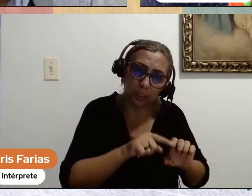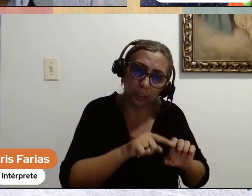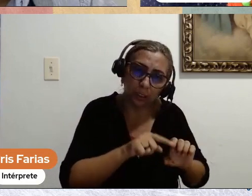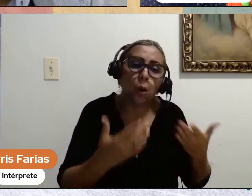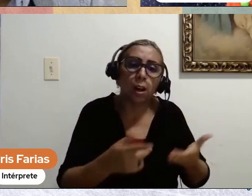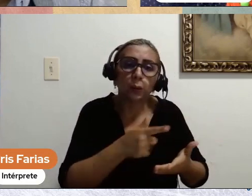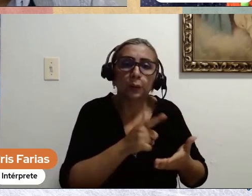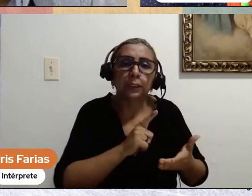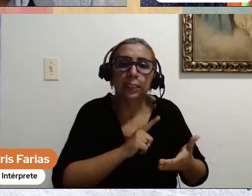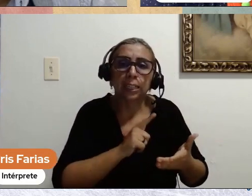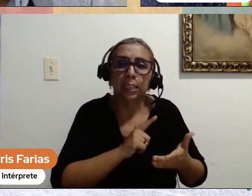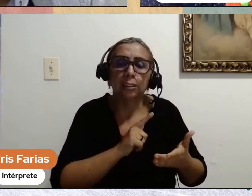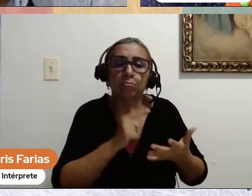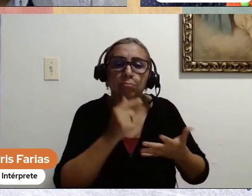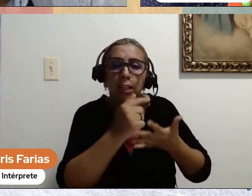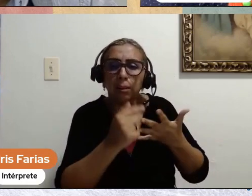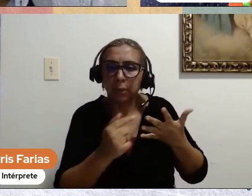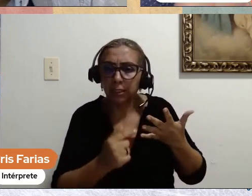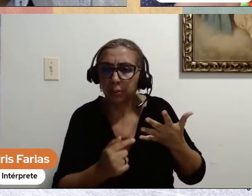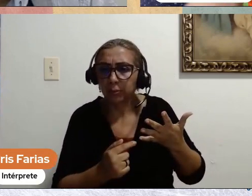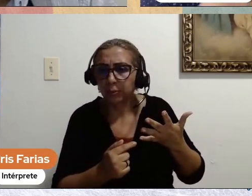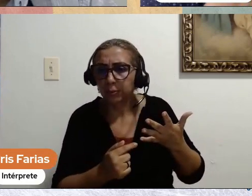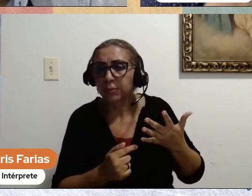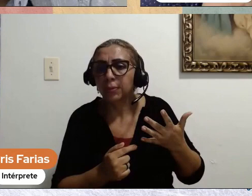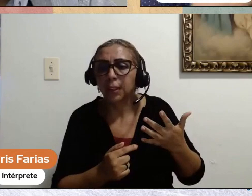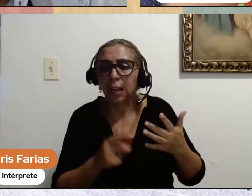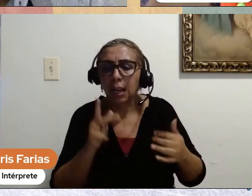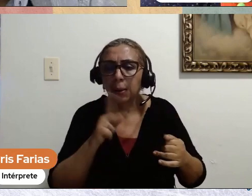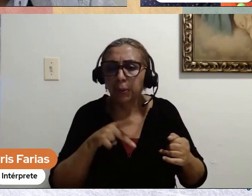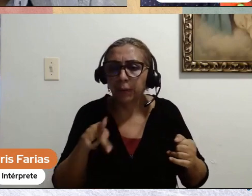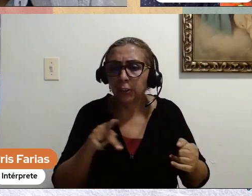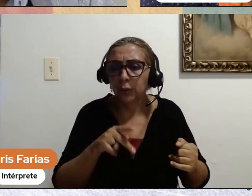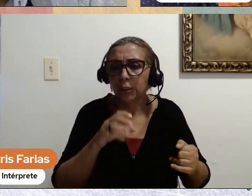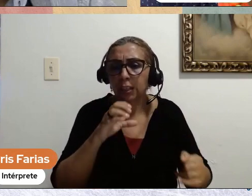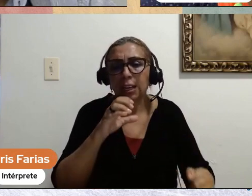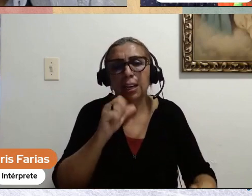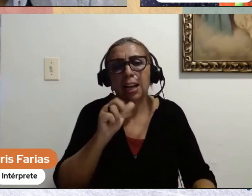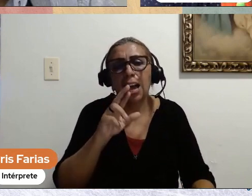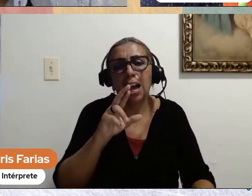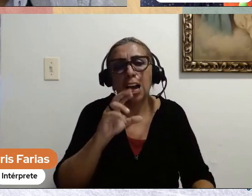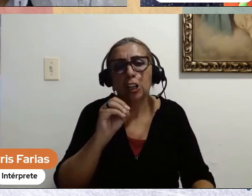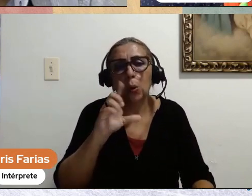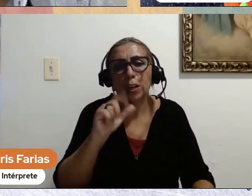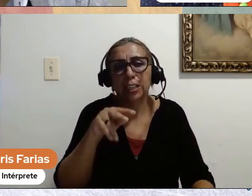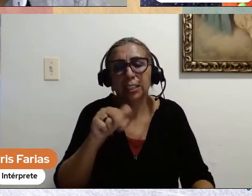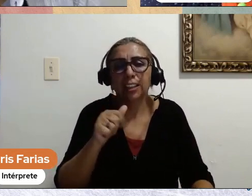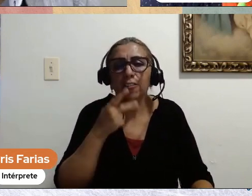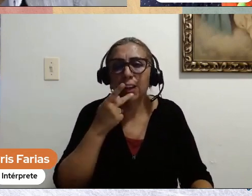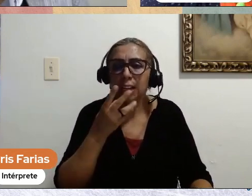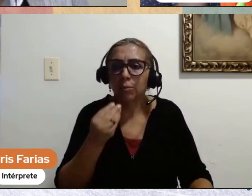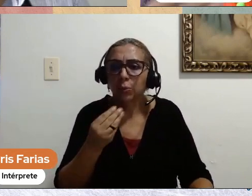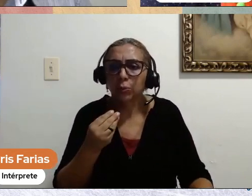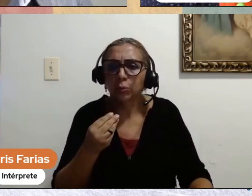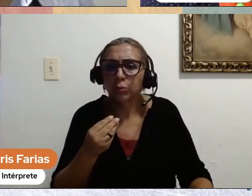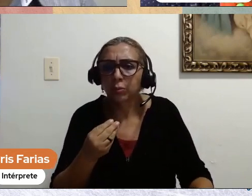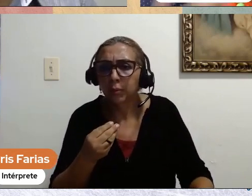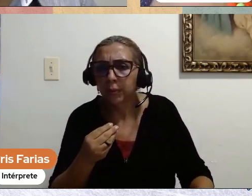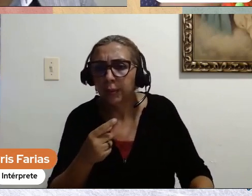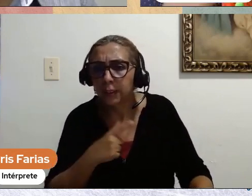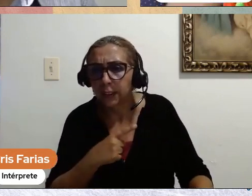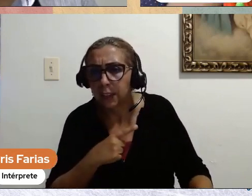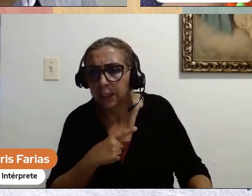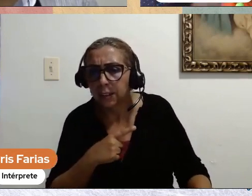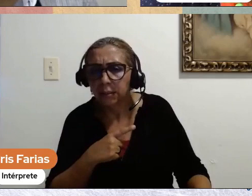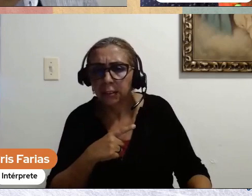os elementos definidos, né? A professora Carolina fala muito dos metadados, num viés da websemântica,